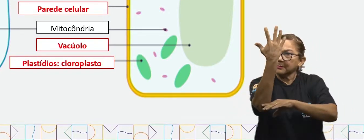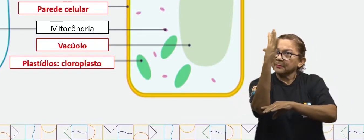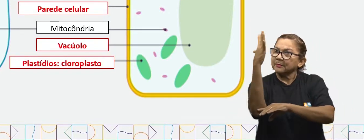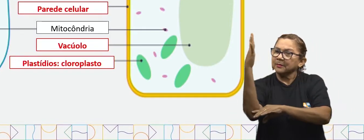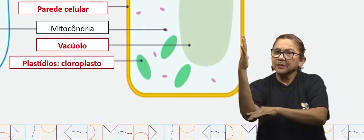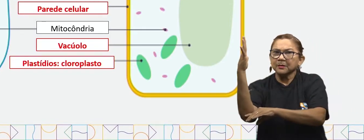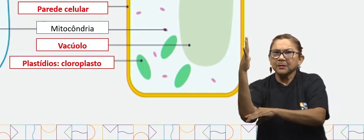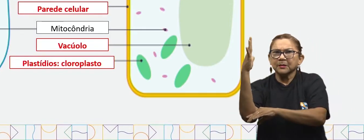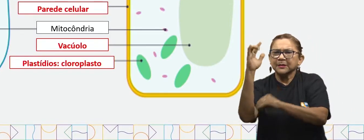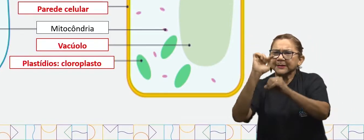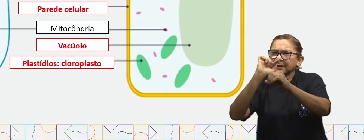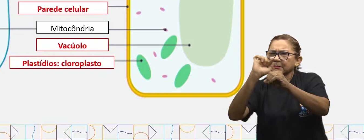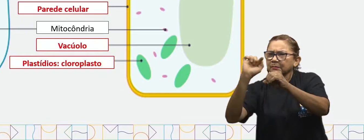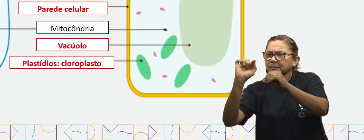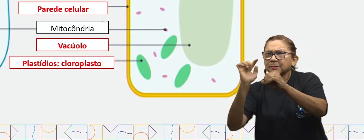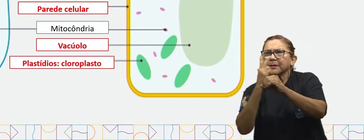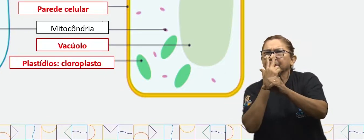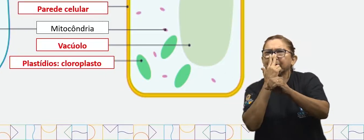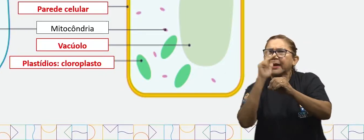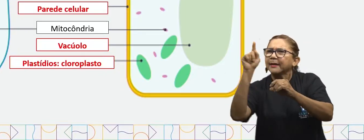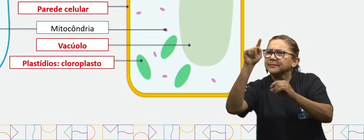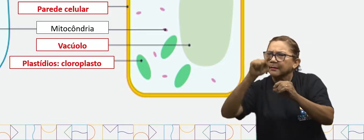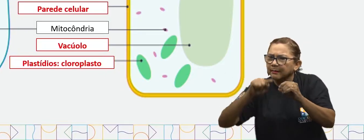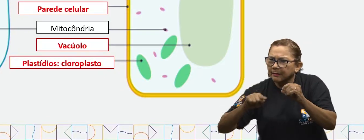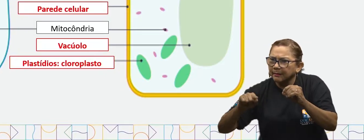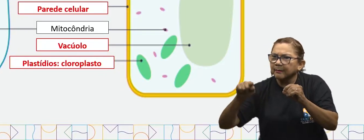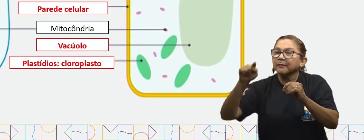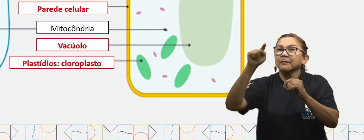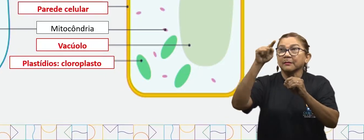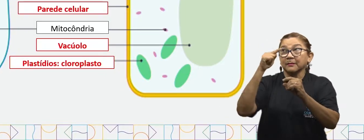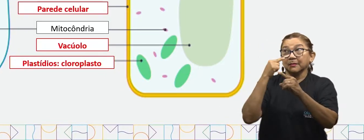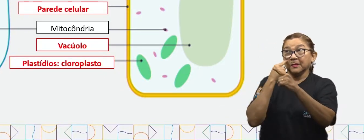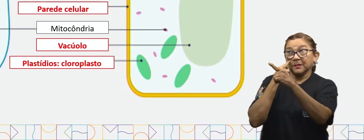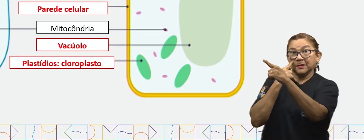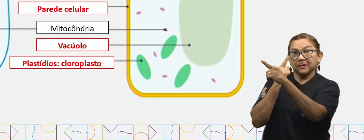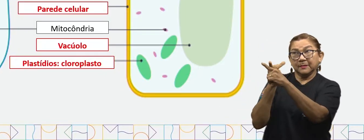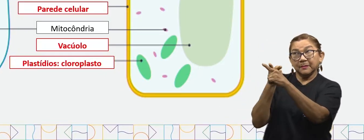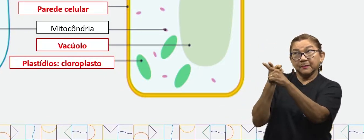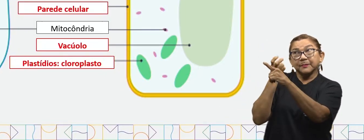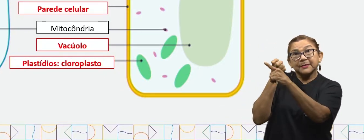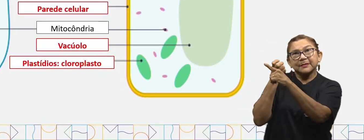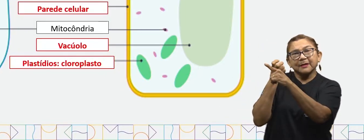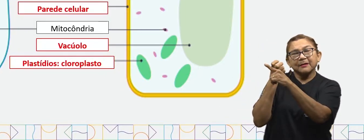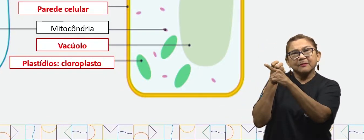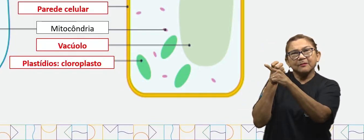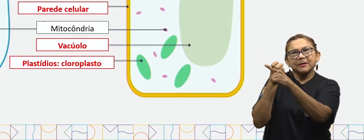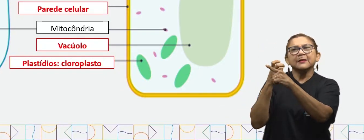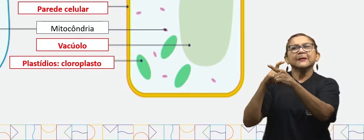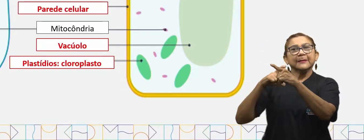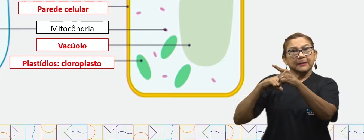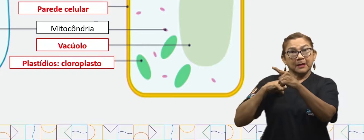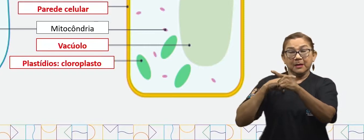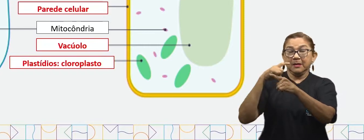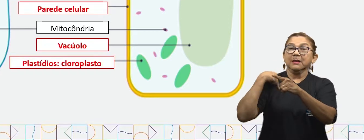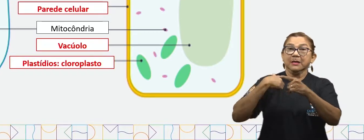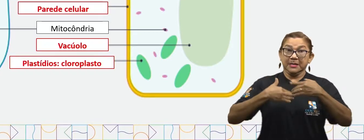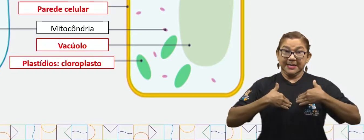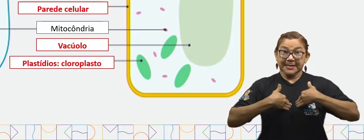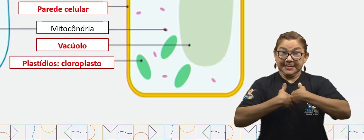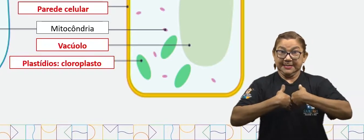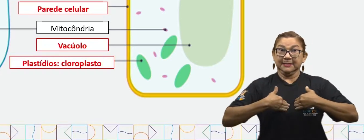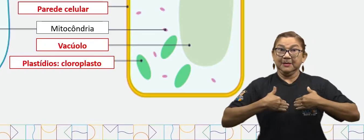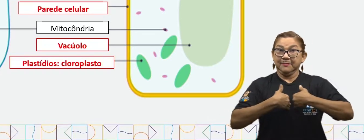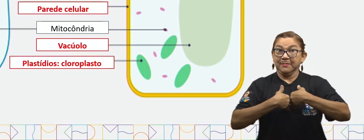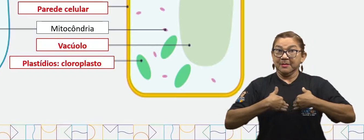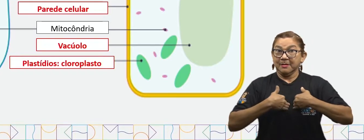que parece uma grande mancha. Observe a imagem de comparação entre célula animal e célula